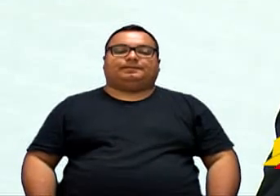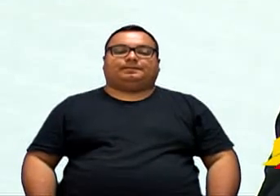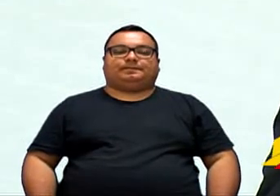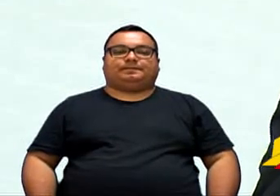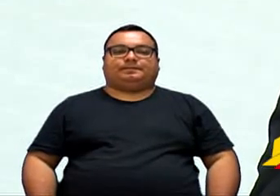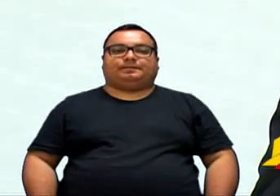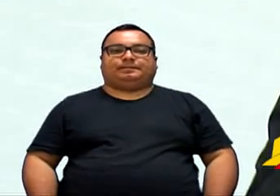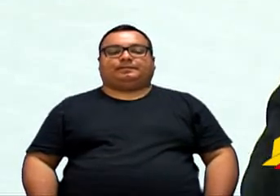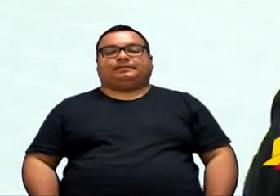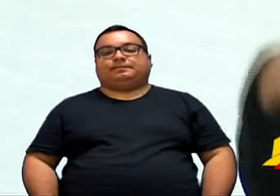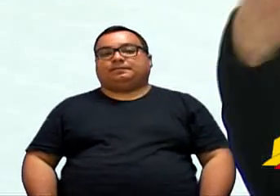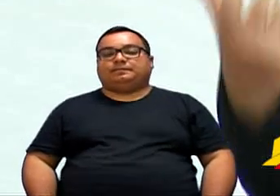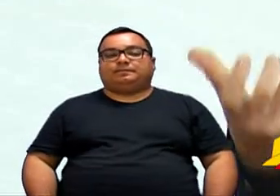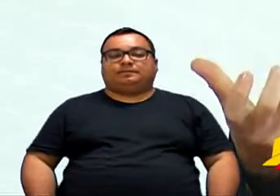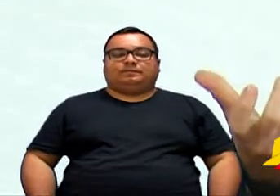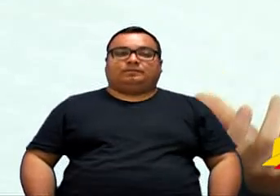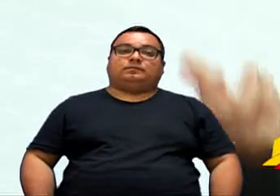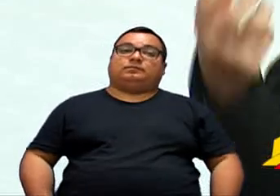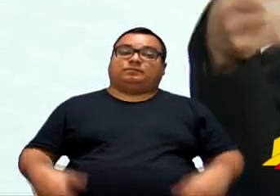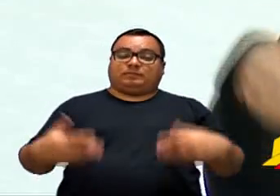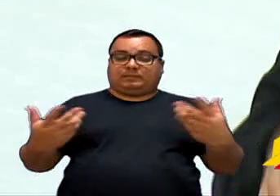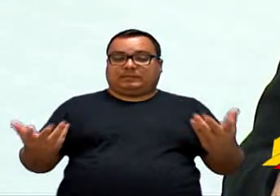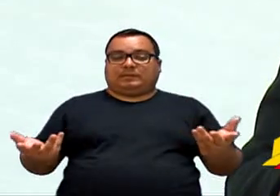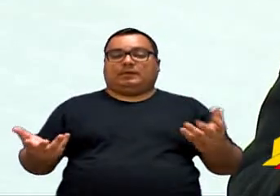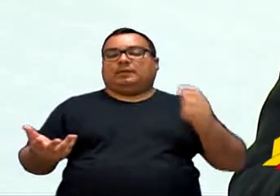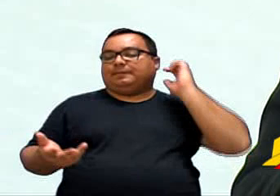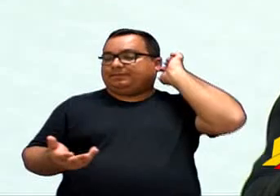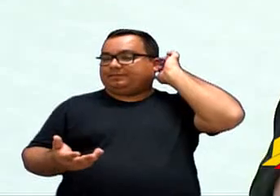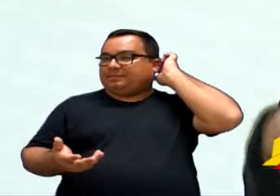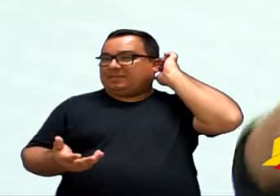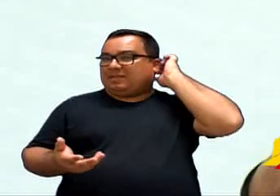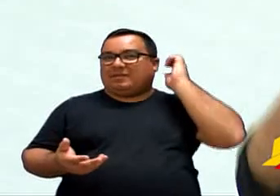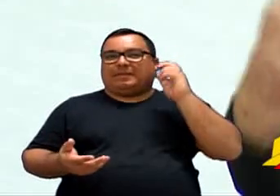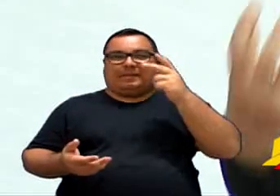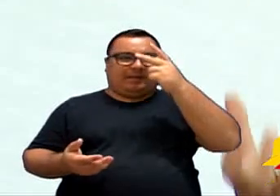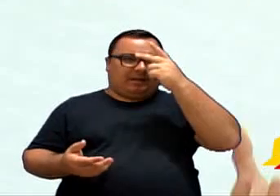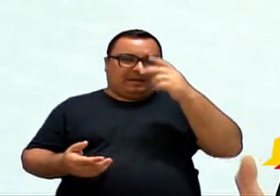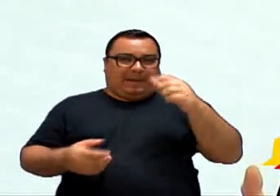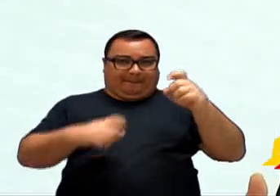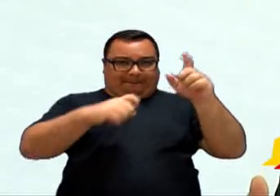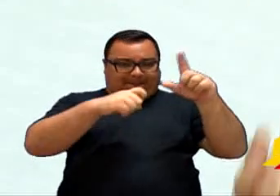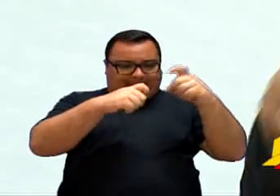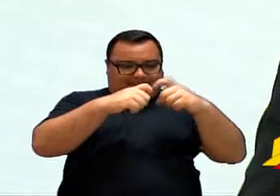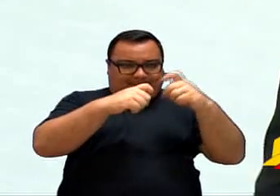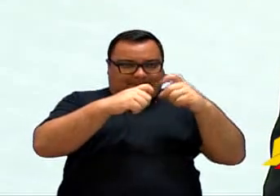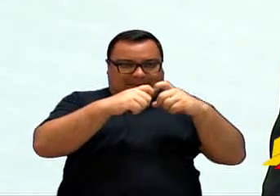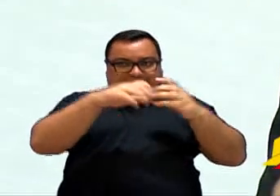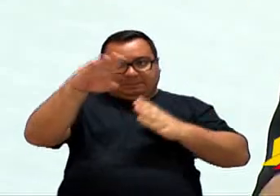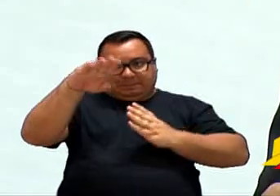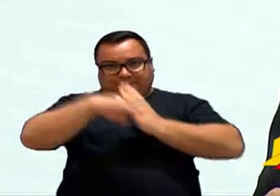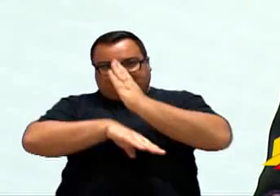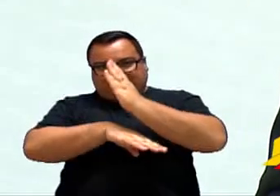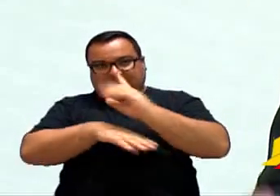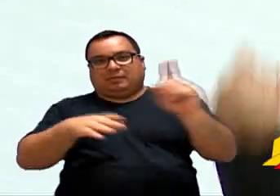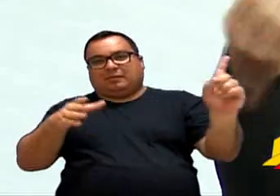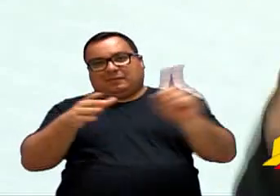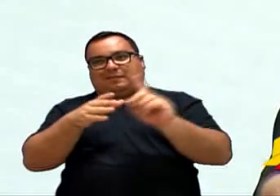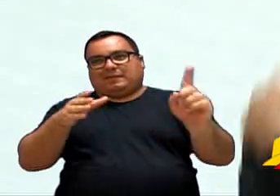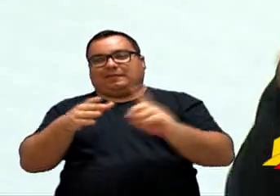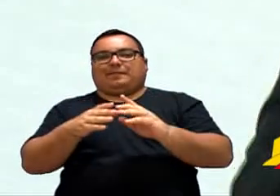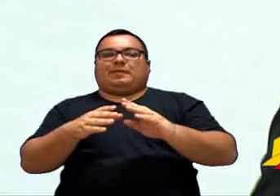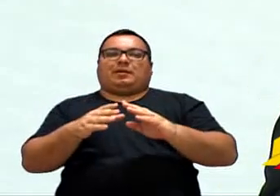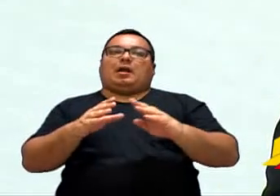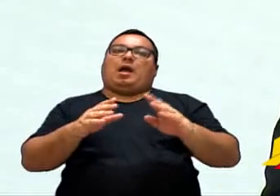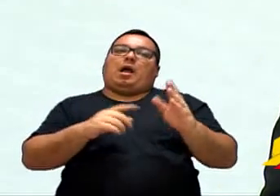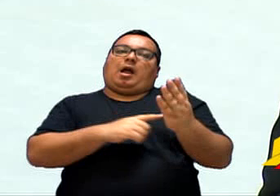Nós temos aí agregado. Então, para o profissional que é concursado, isso é muito importante, porque garante a sua formação. O que